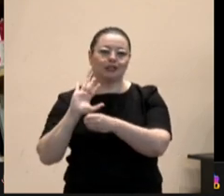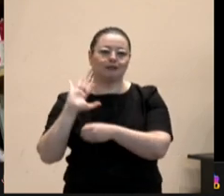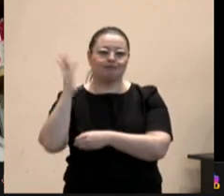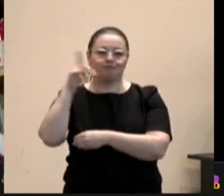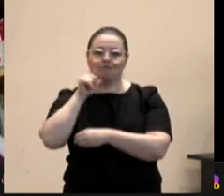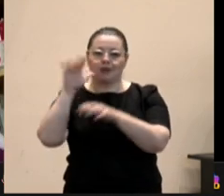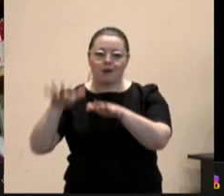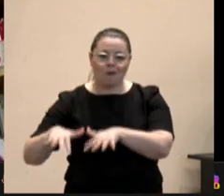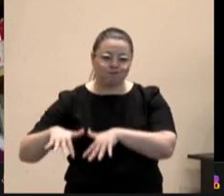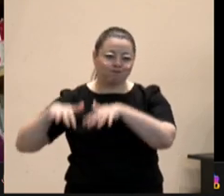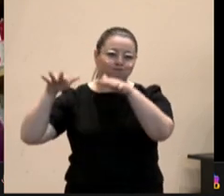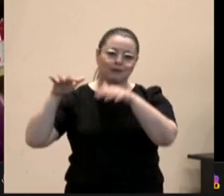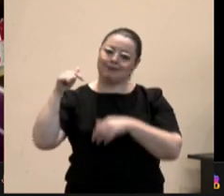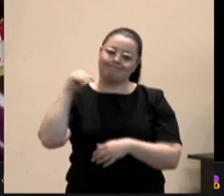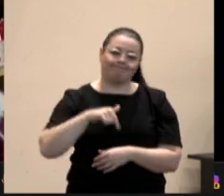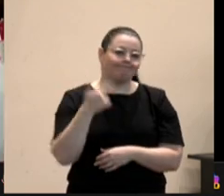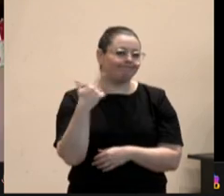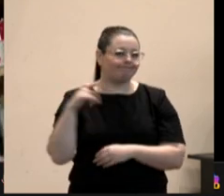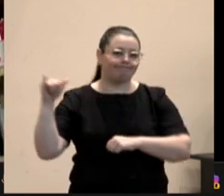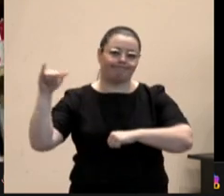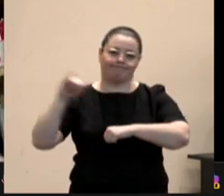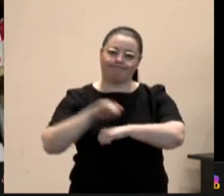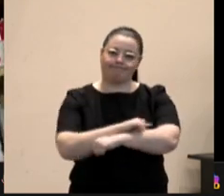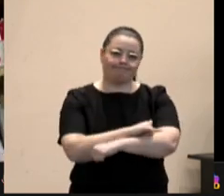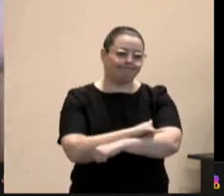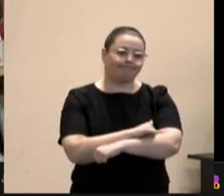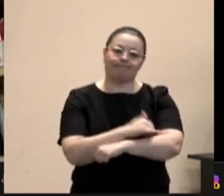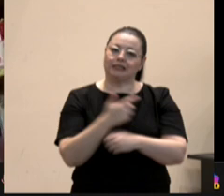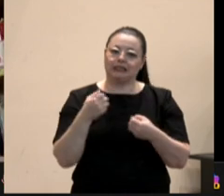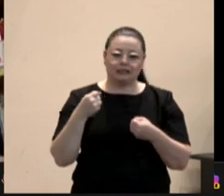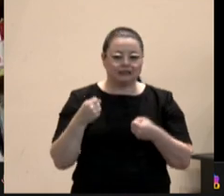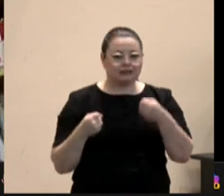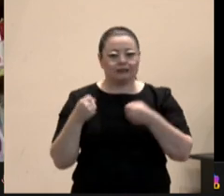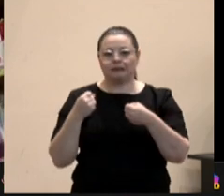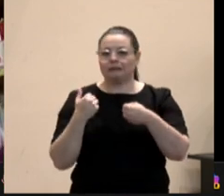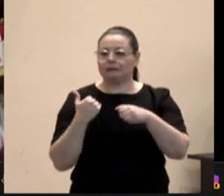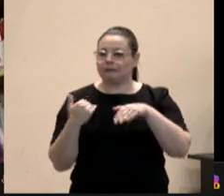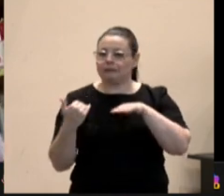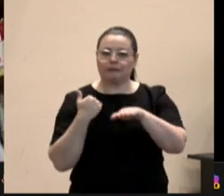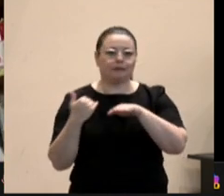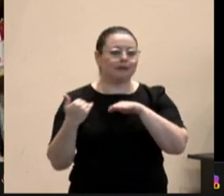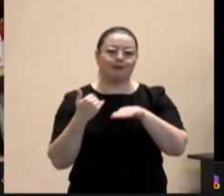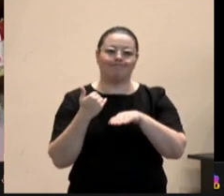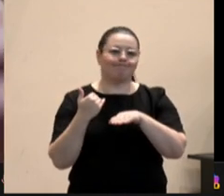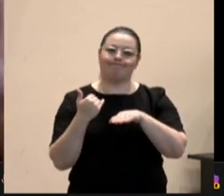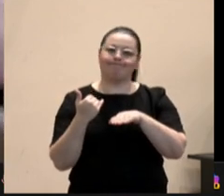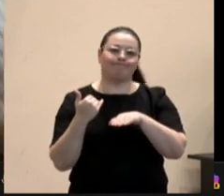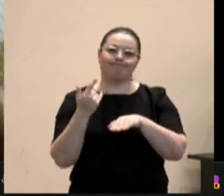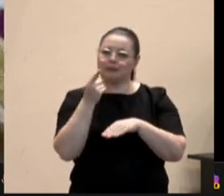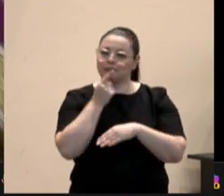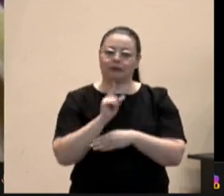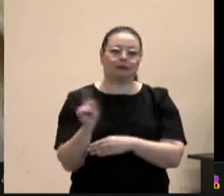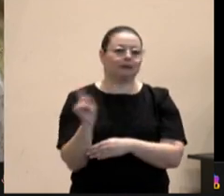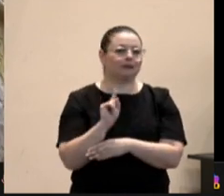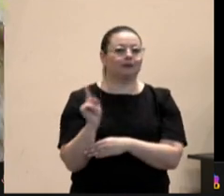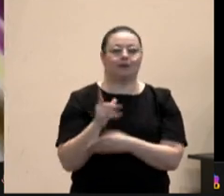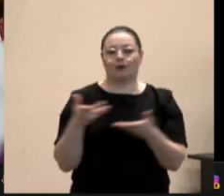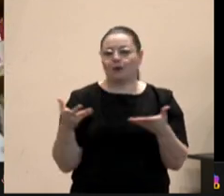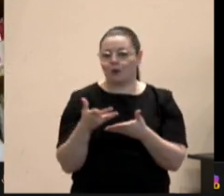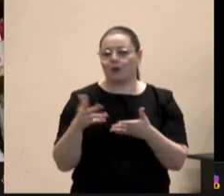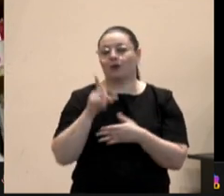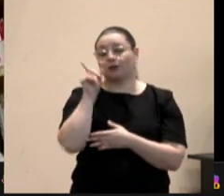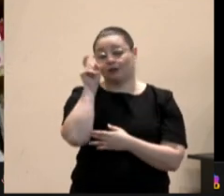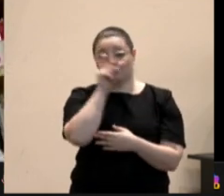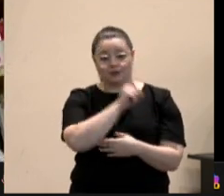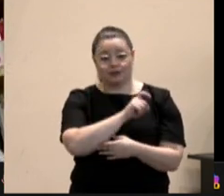sem aeroportos, e o deslocamento terrestre, por eu estar na ponta, é bastante complicado